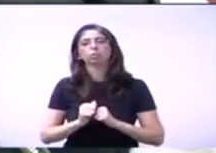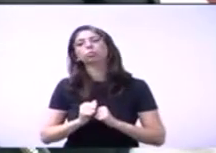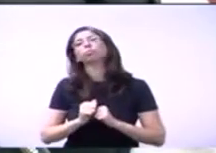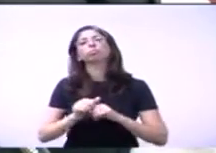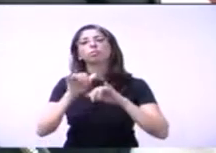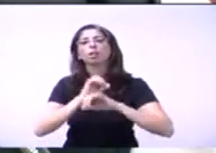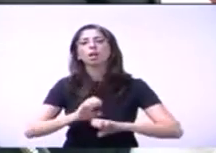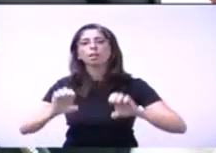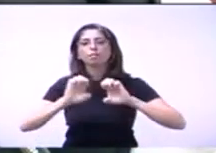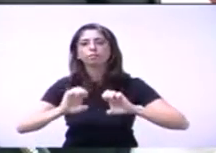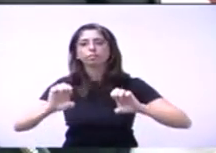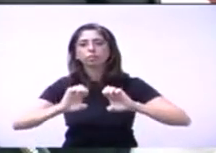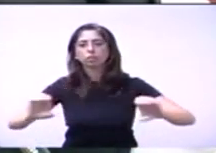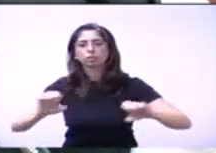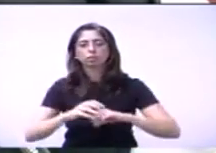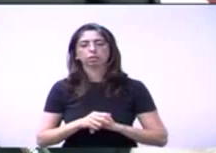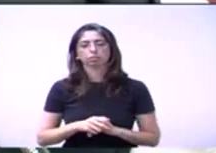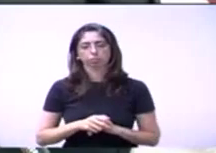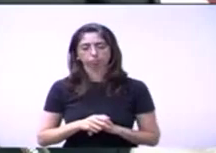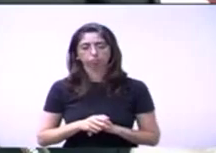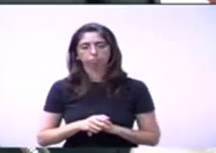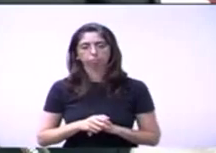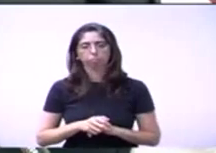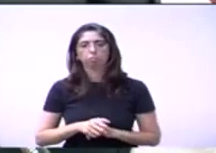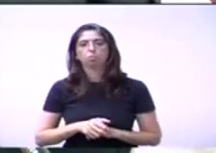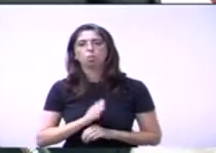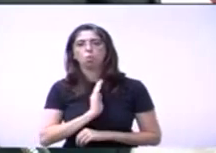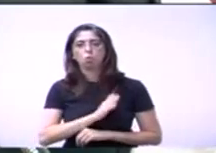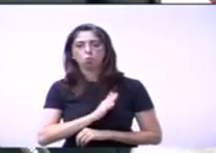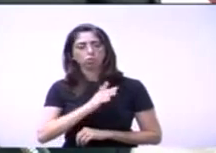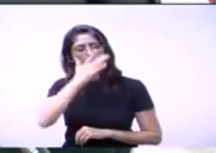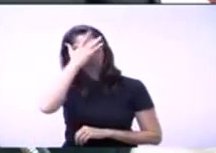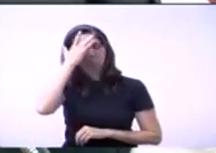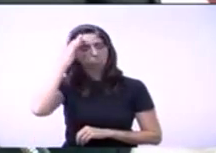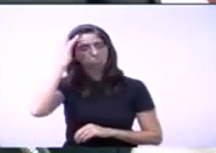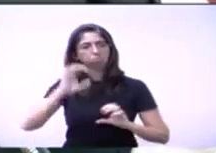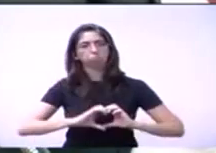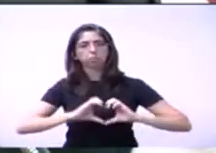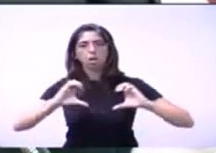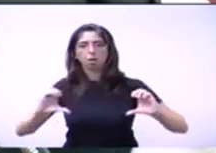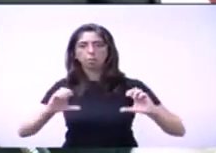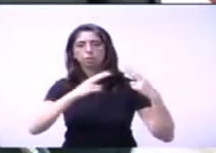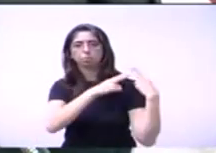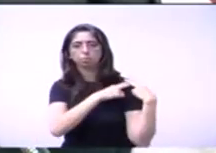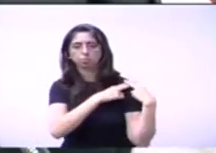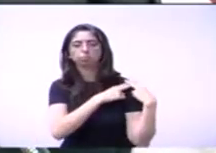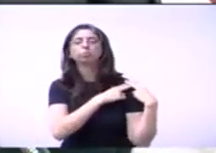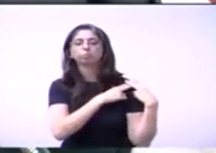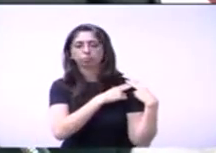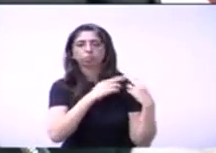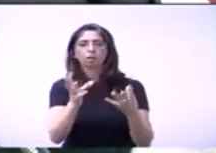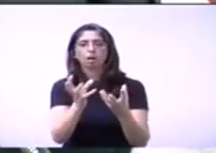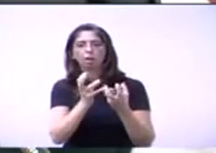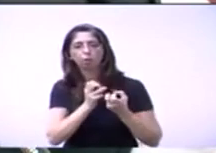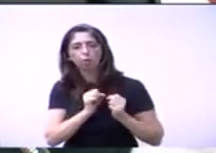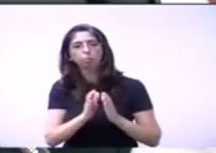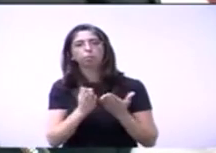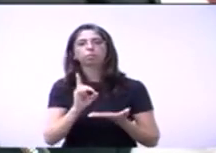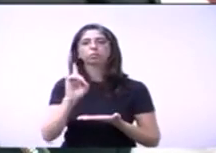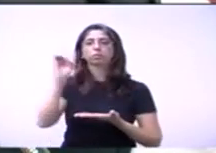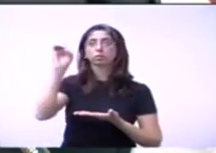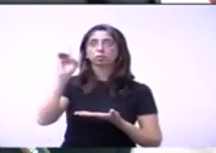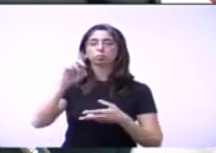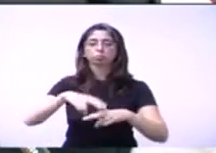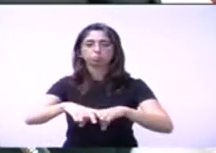em vossos corações e que nunca se esqueçam de suas missões e vocações.